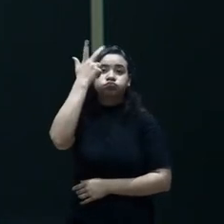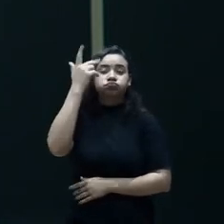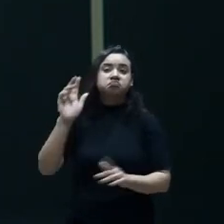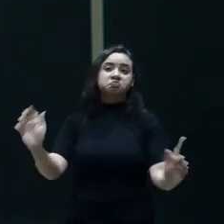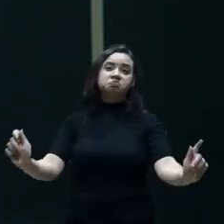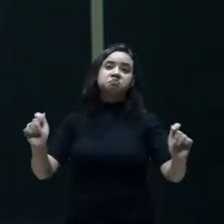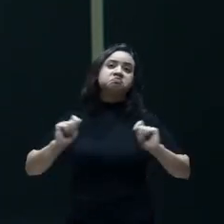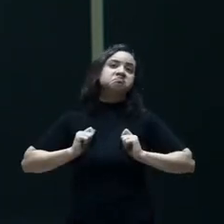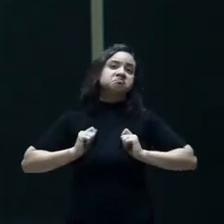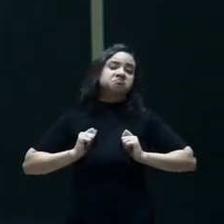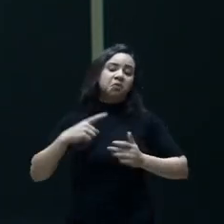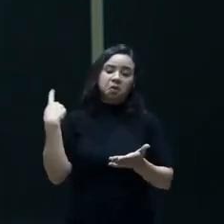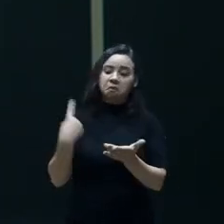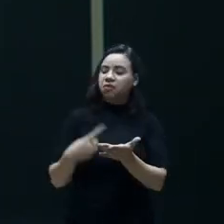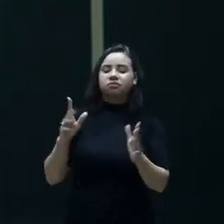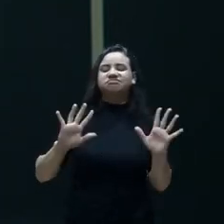uma vida sem compromisso.